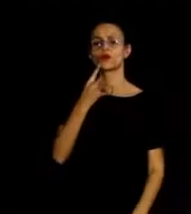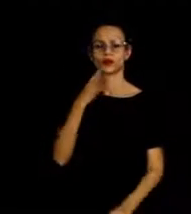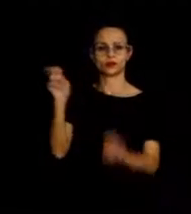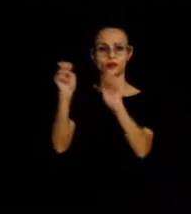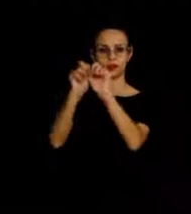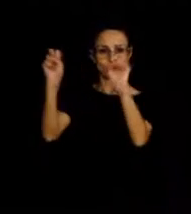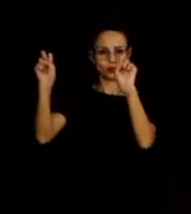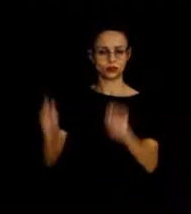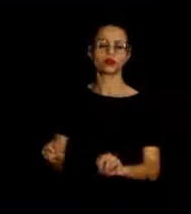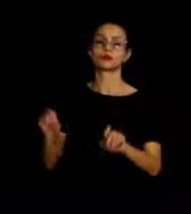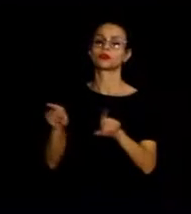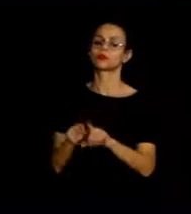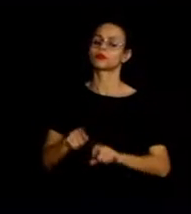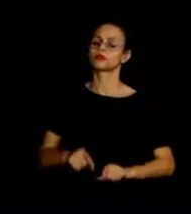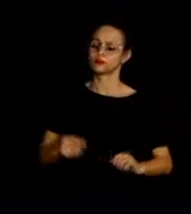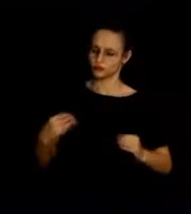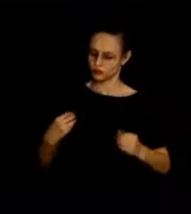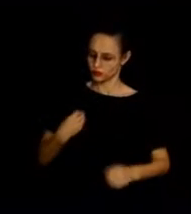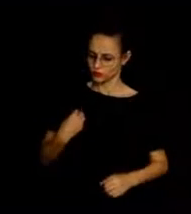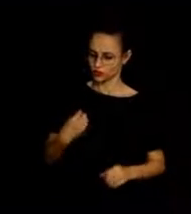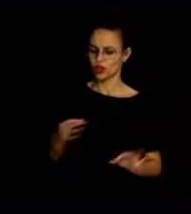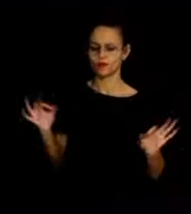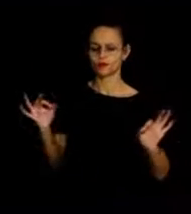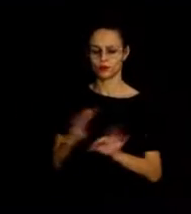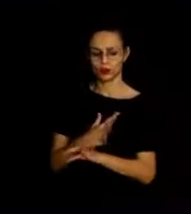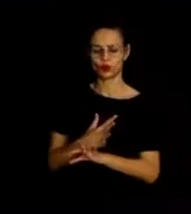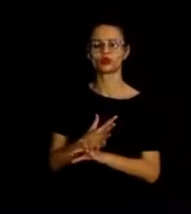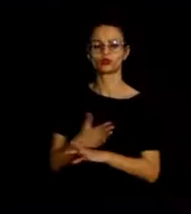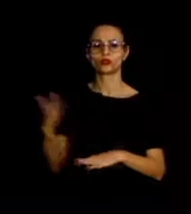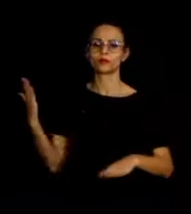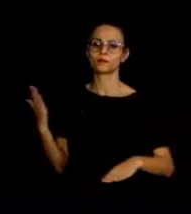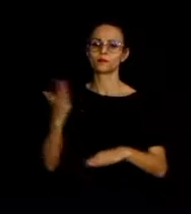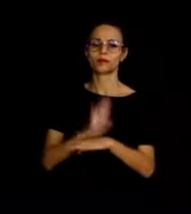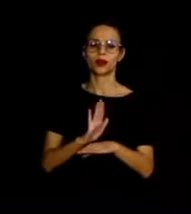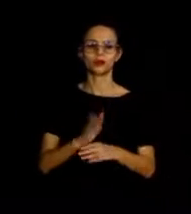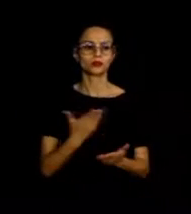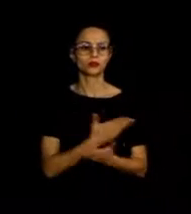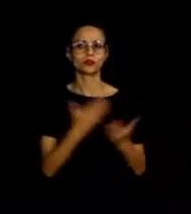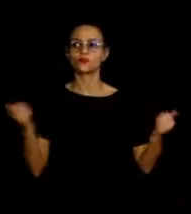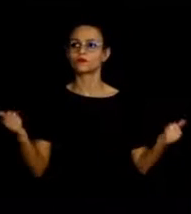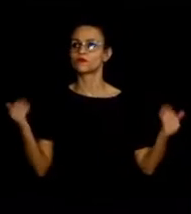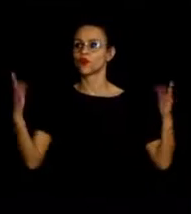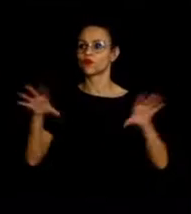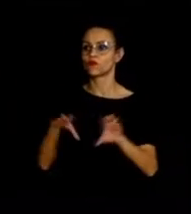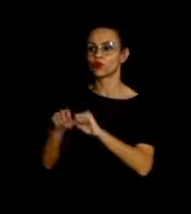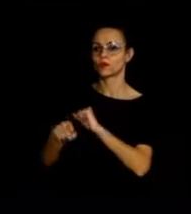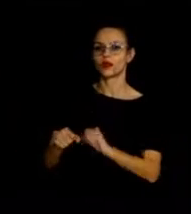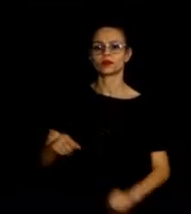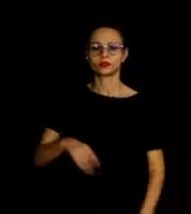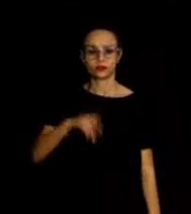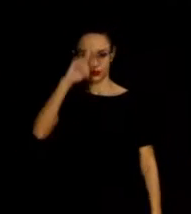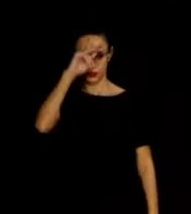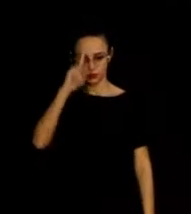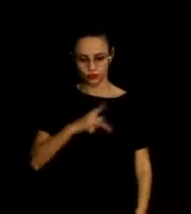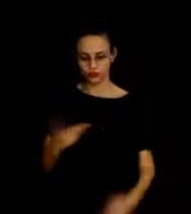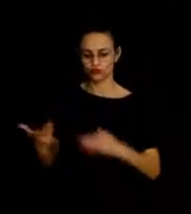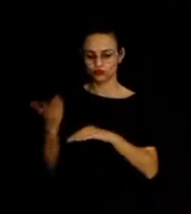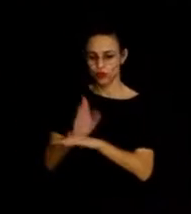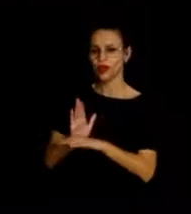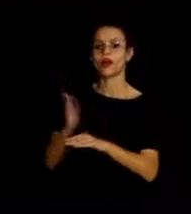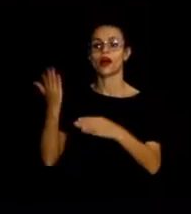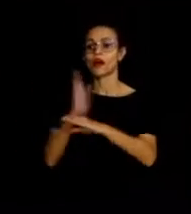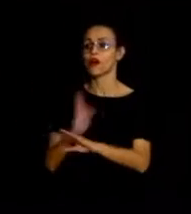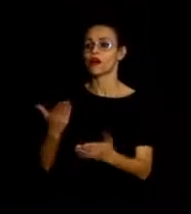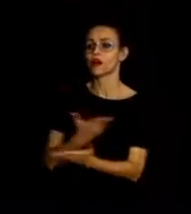sistema E que esteja preparado para contribuir com algo na saída algo para si e algo para